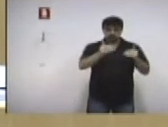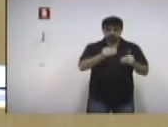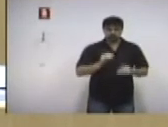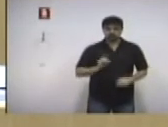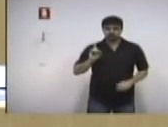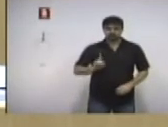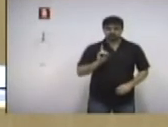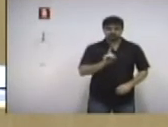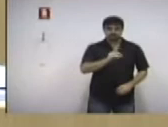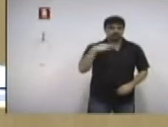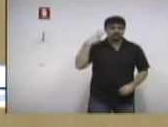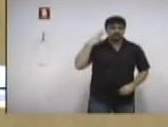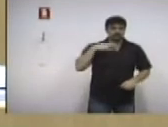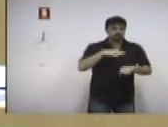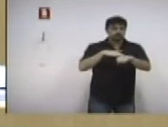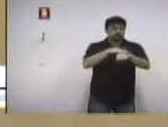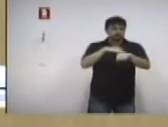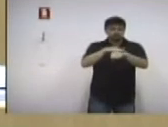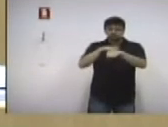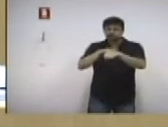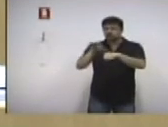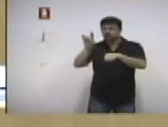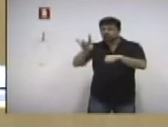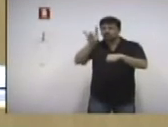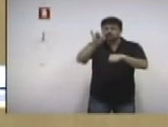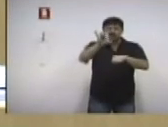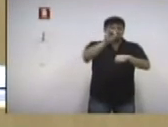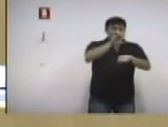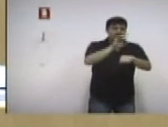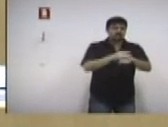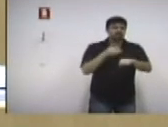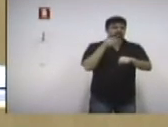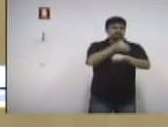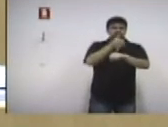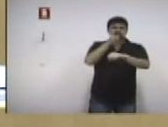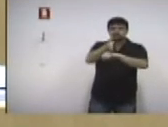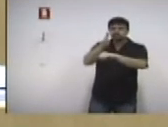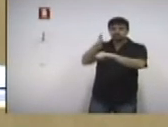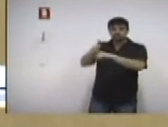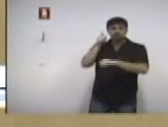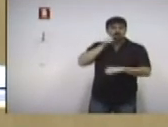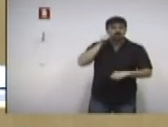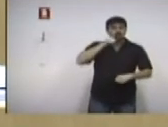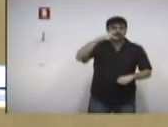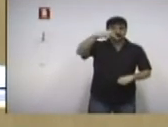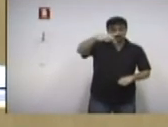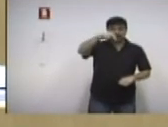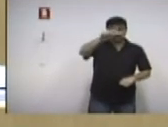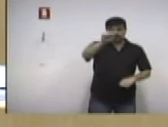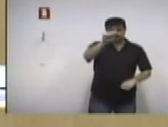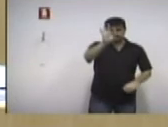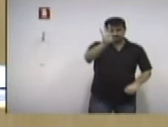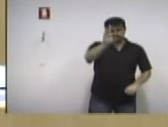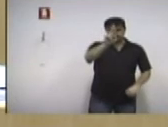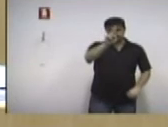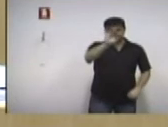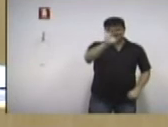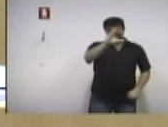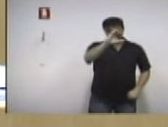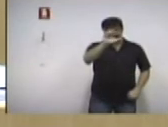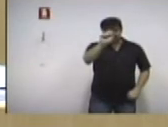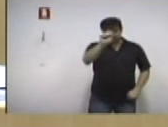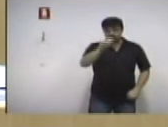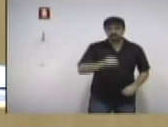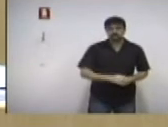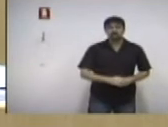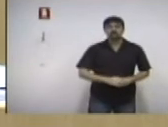de todos os vereadores dessa casa que aqui estavam Patrícia Pegoraro ela informou que